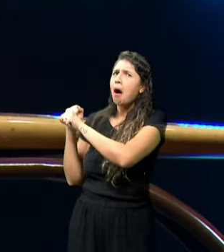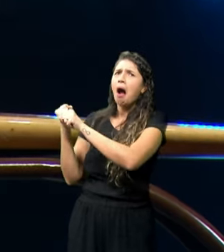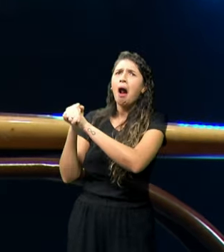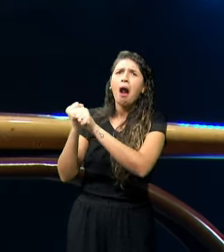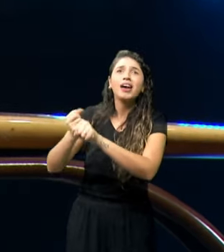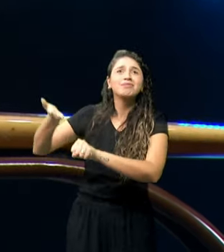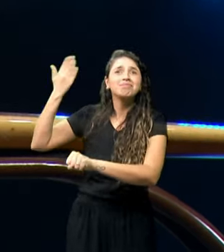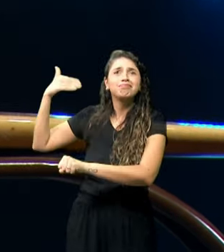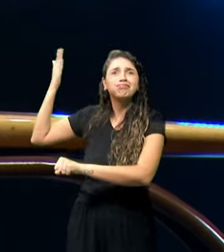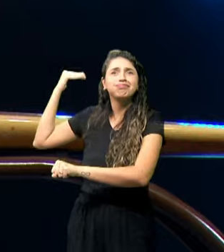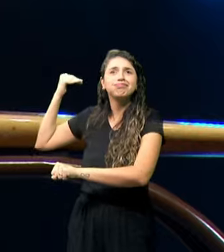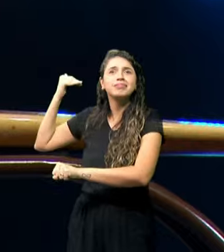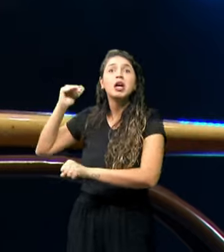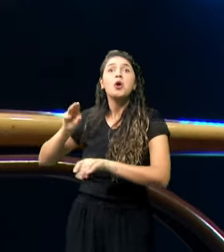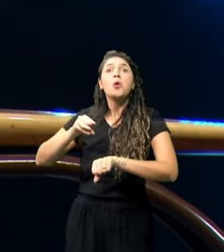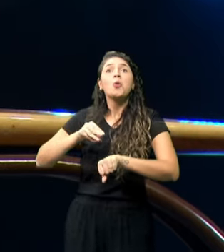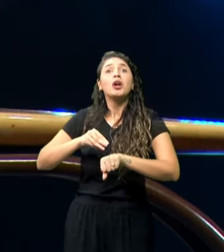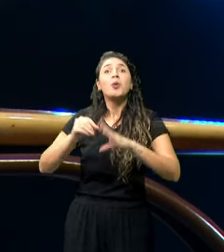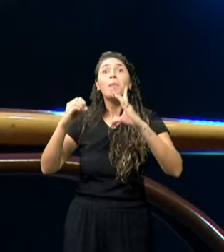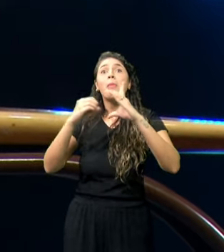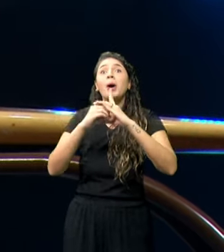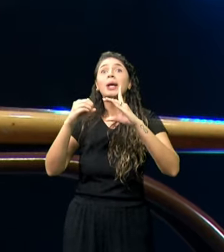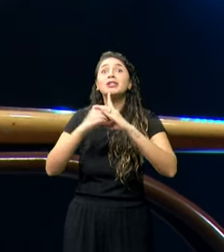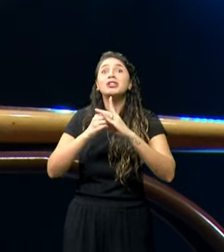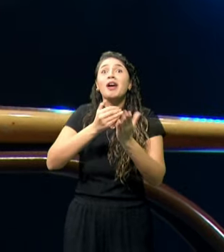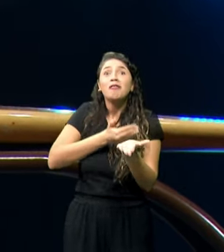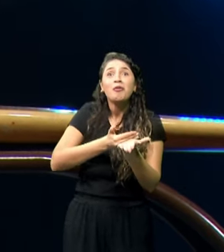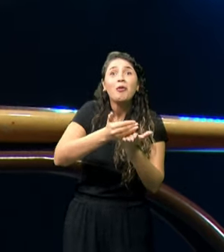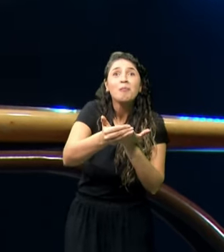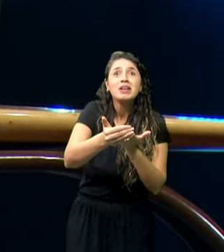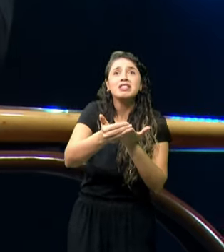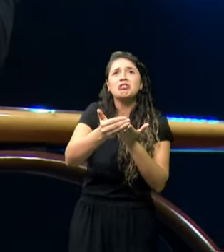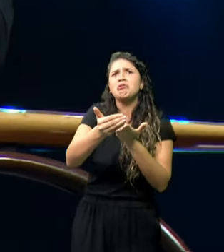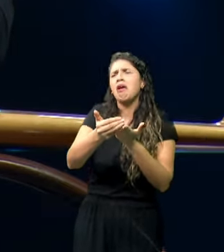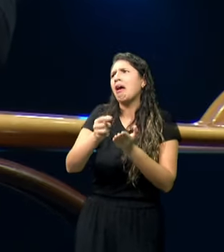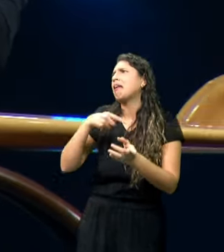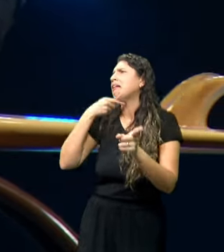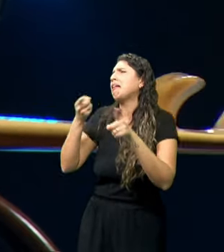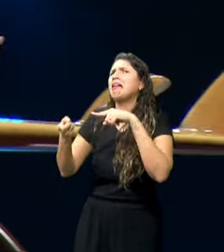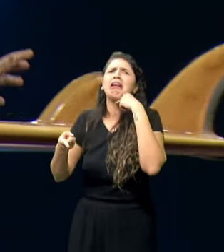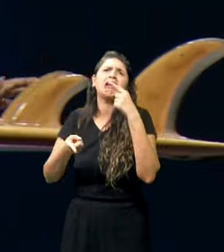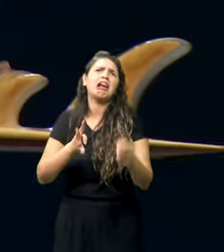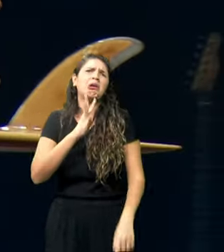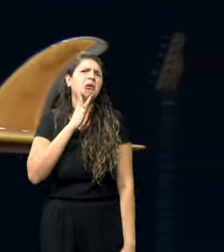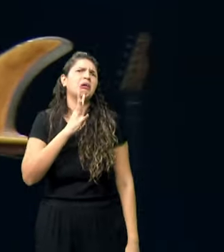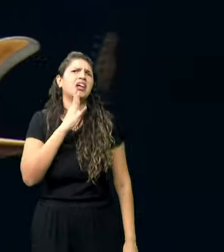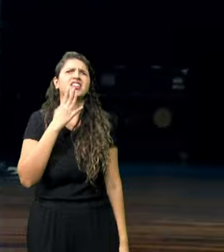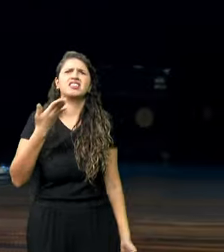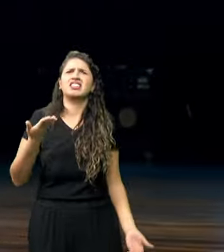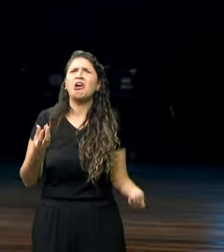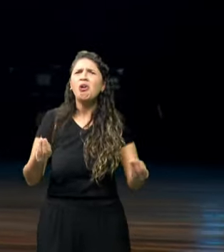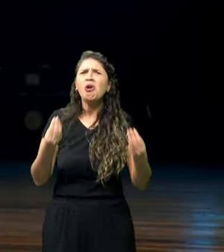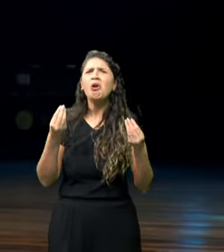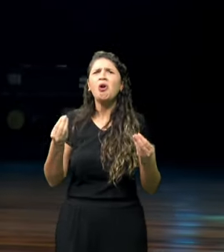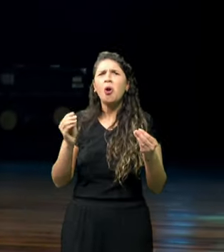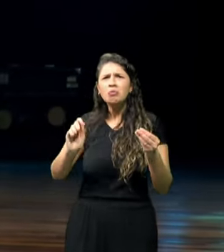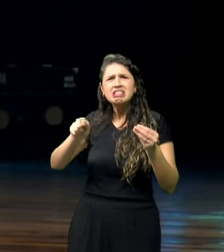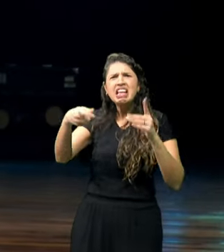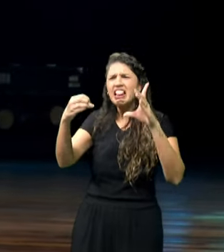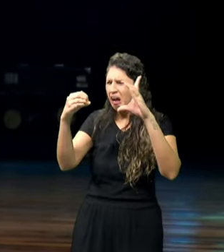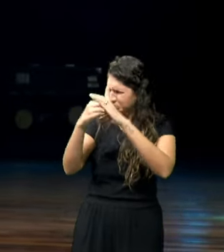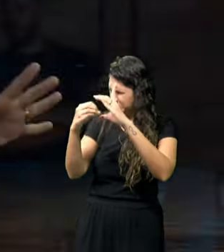nosso ministério começou, que ninguém sabia que história era essa, bola de neve, que nome de igreja que é essa, é sorveteria, que